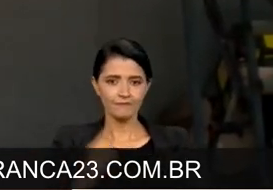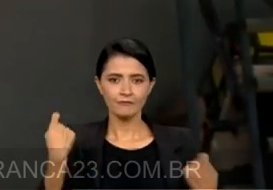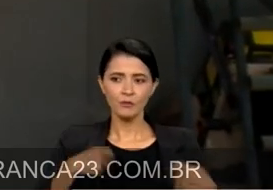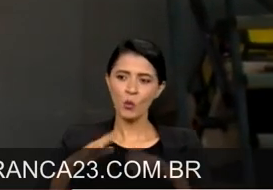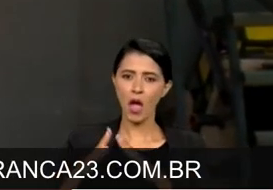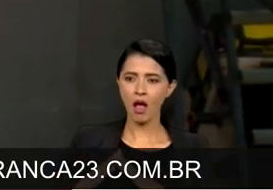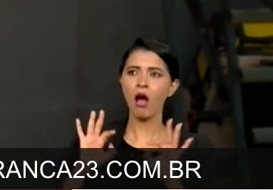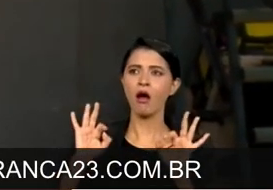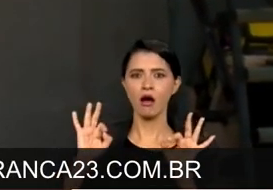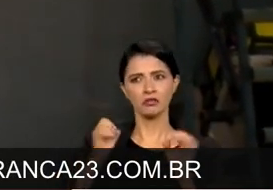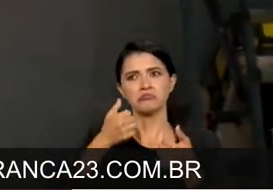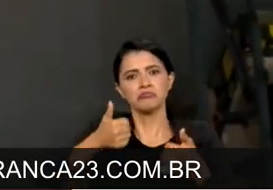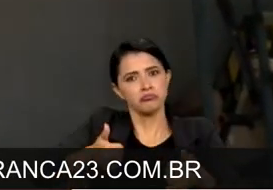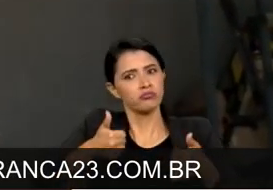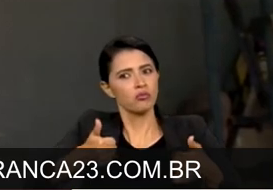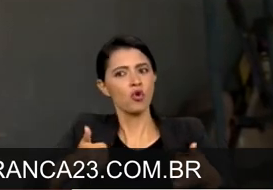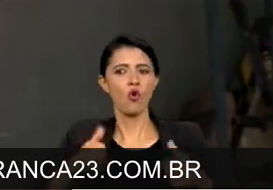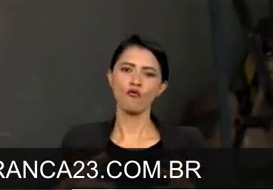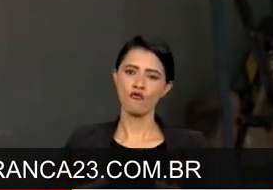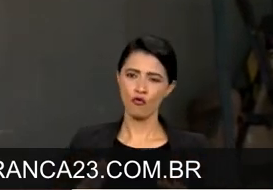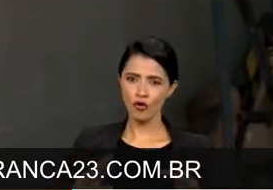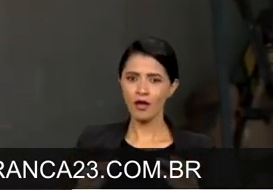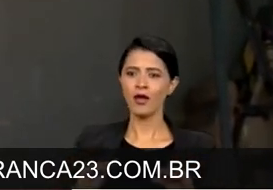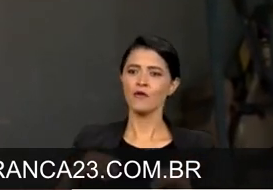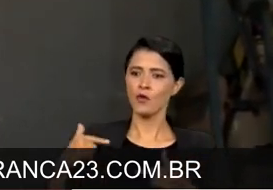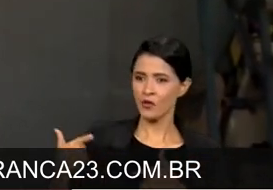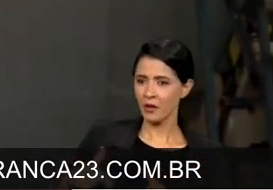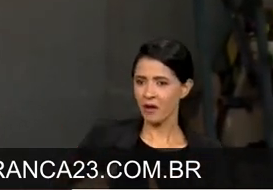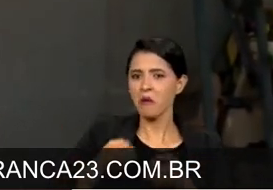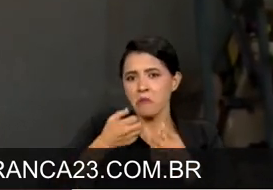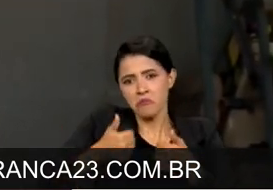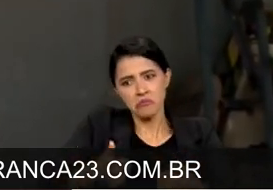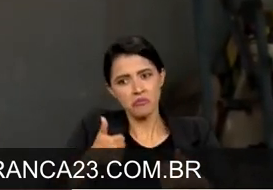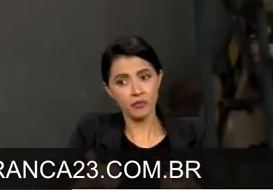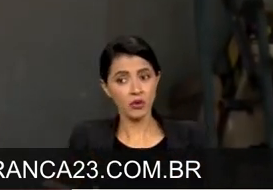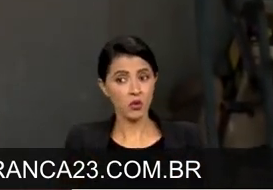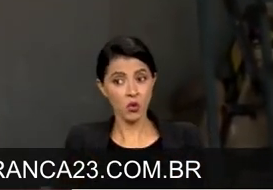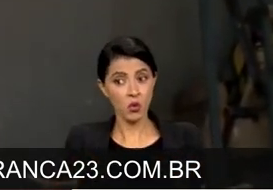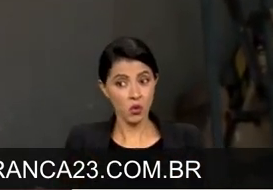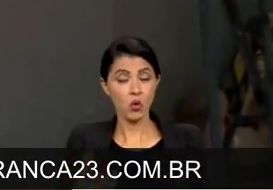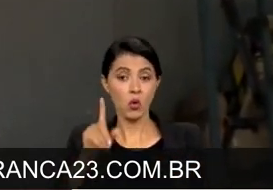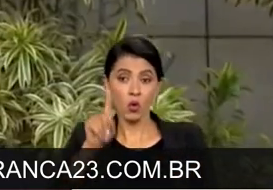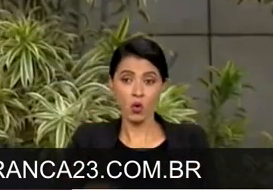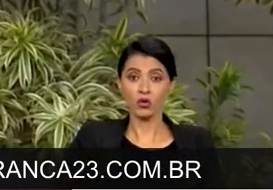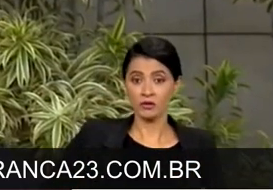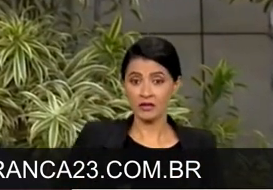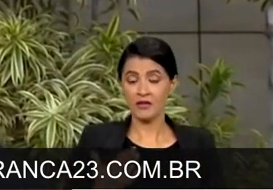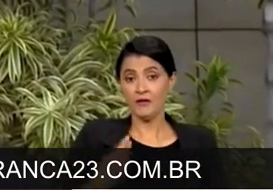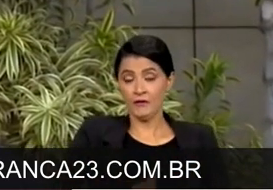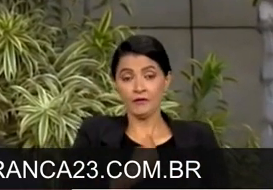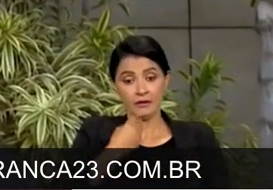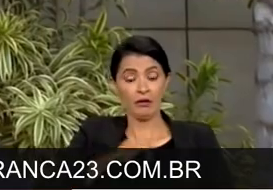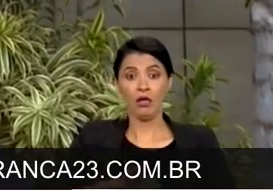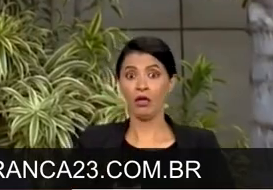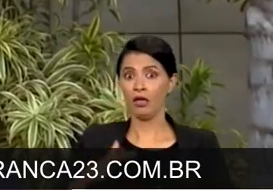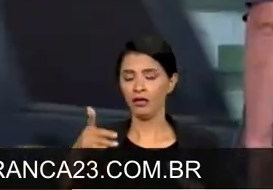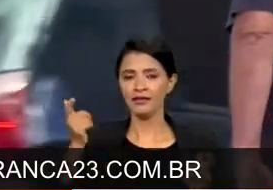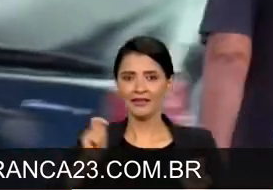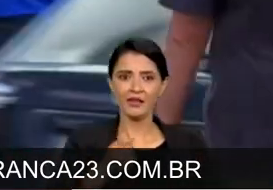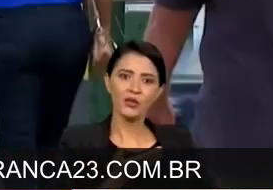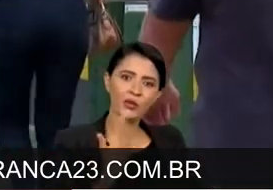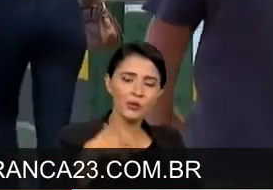casa decente, né, para a gente morar, um emprego decente, que hoje em dia que o custo de vida aqui é muito grande. É dormir bem, comer bem,